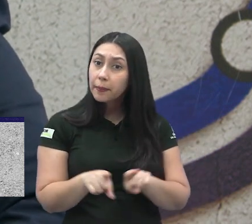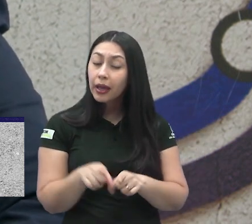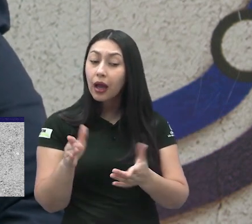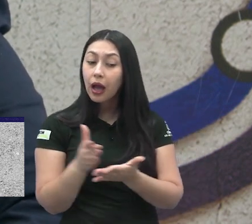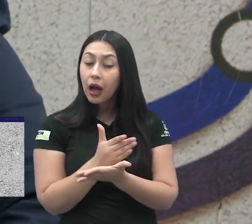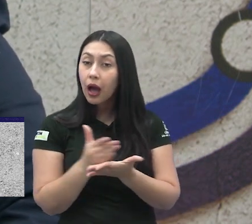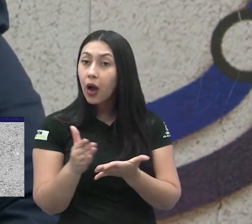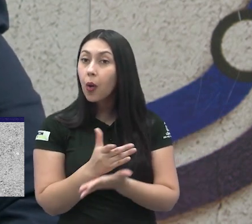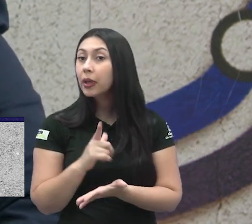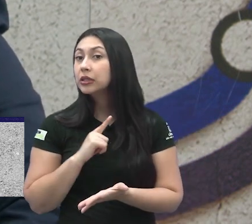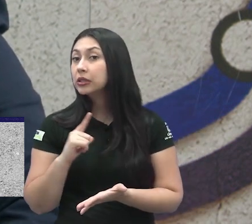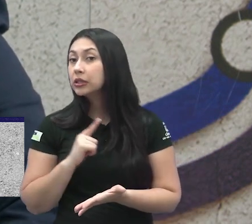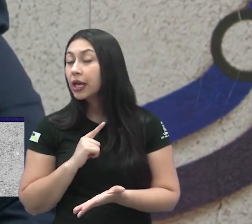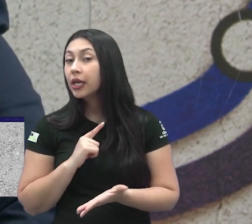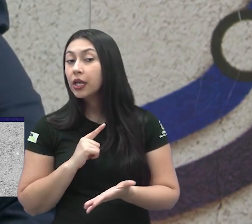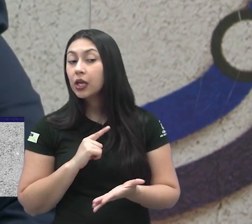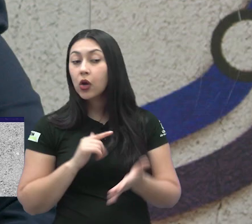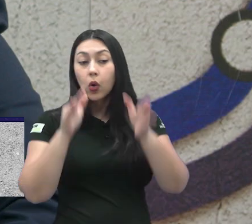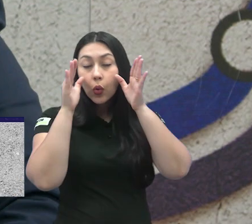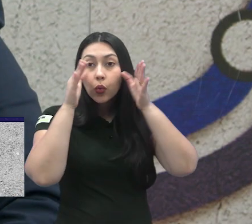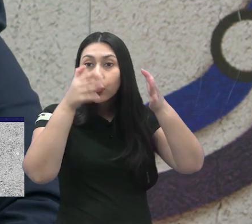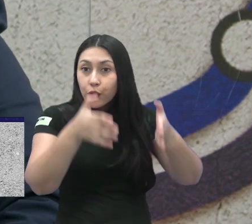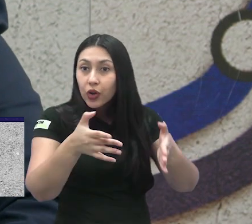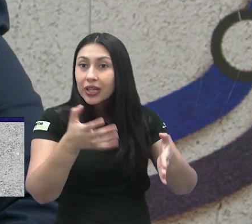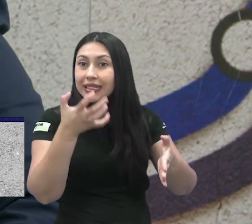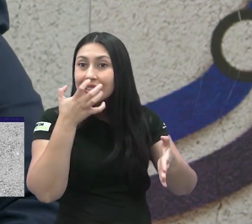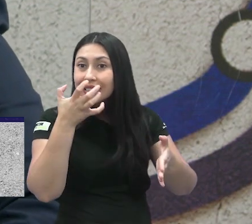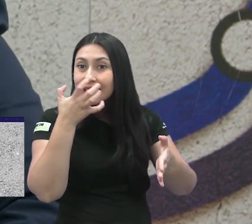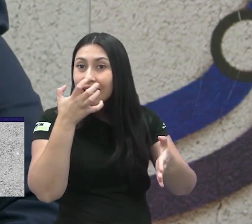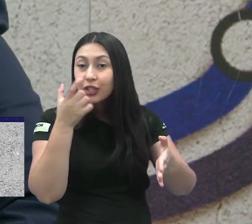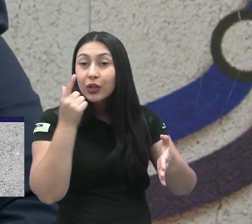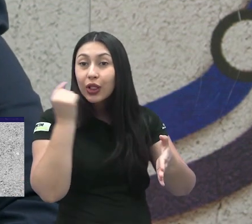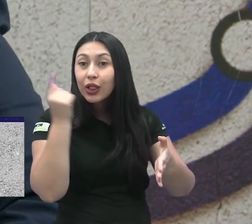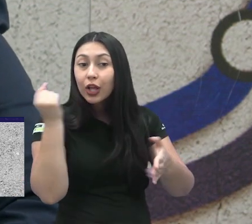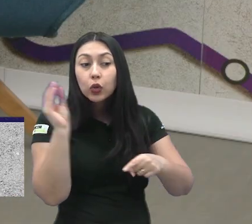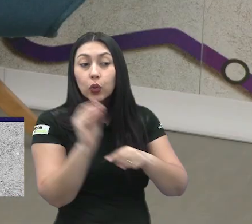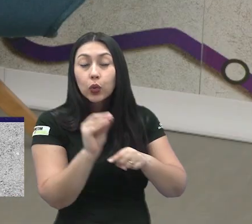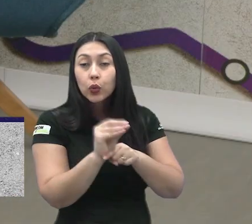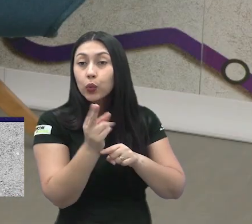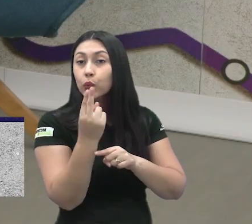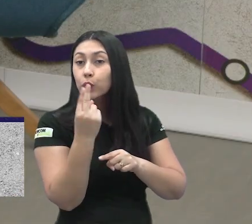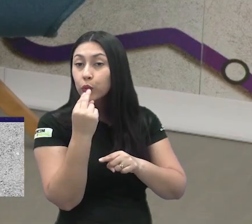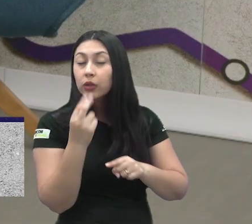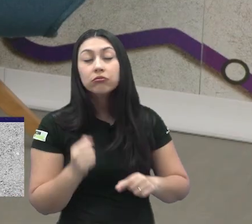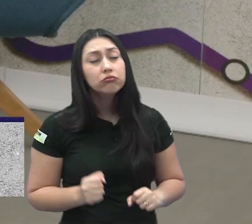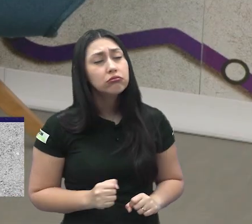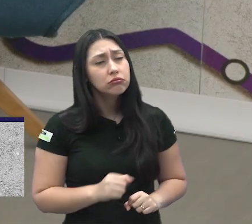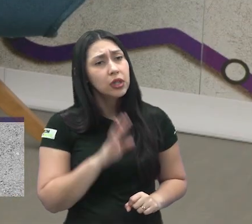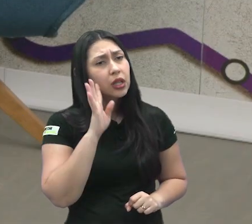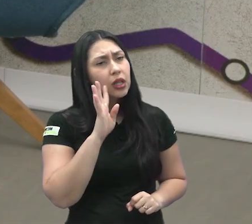Algumas têm também a parte de canis, de nutrição de cães e gatos. Legal. Para a gente ir rapidamente